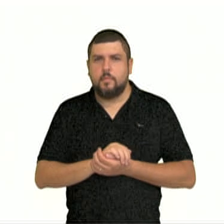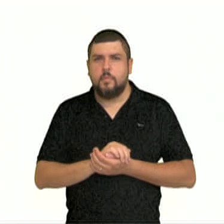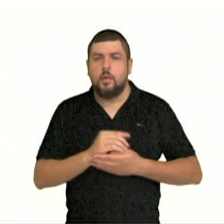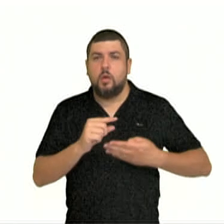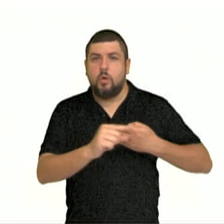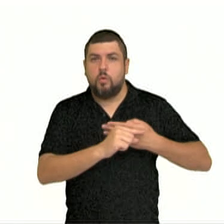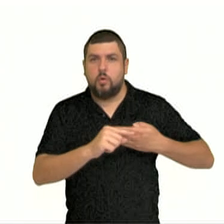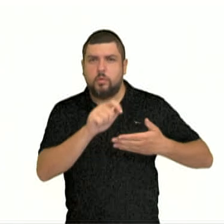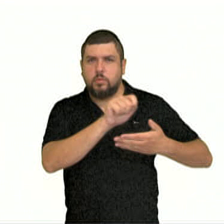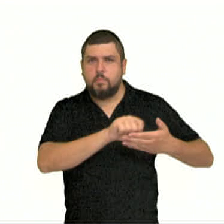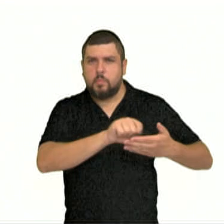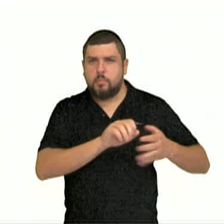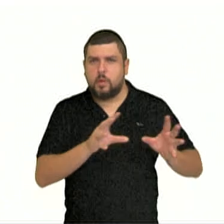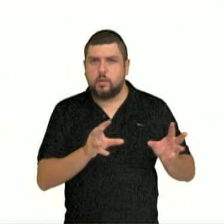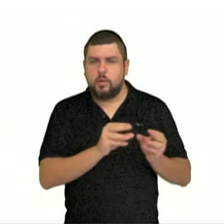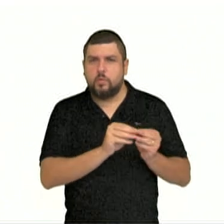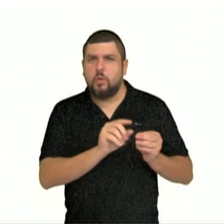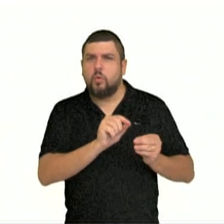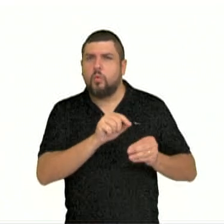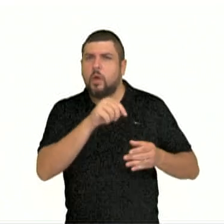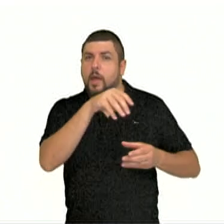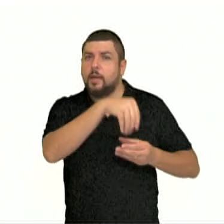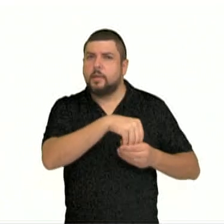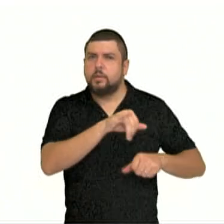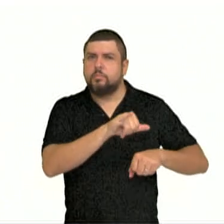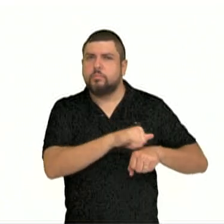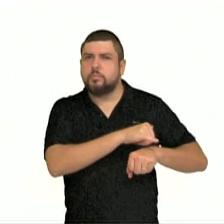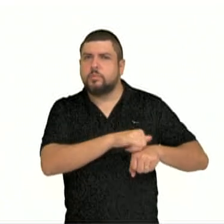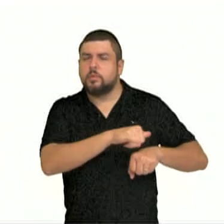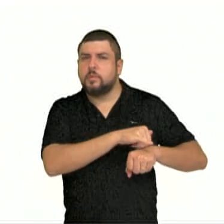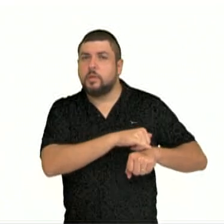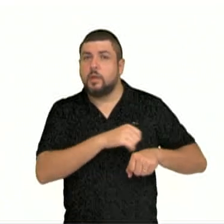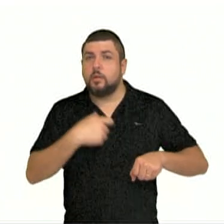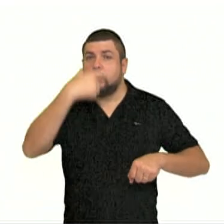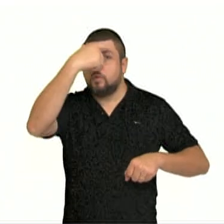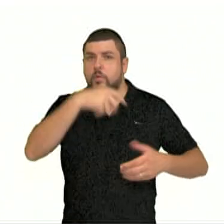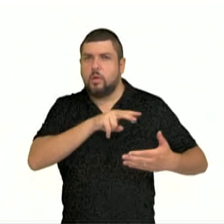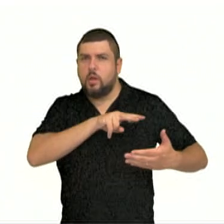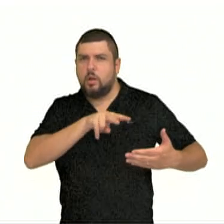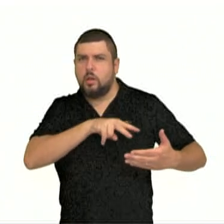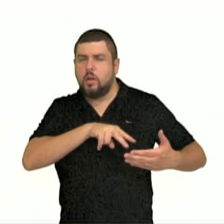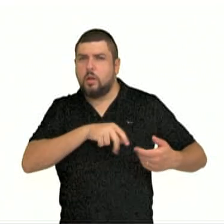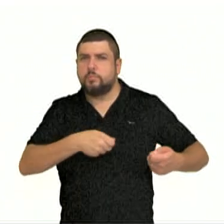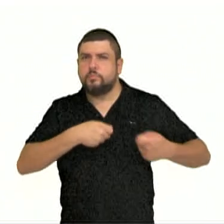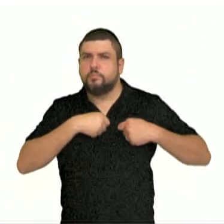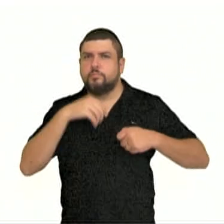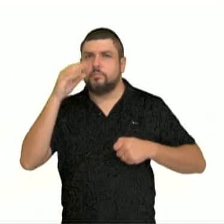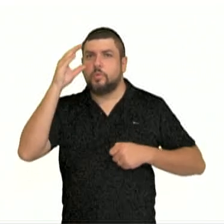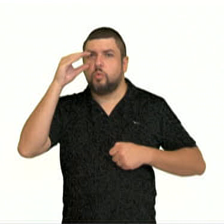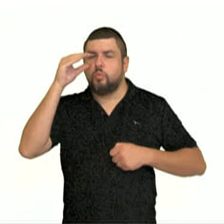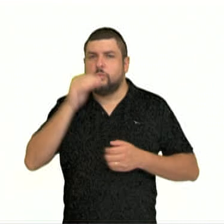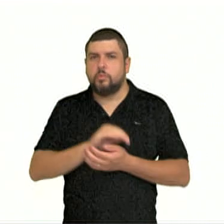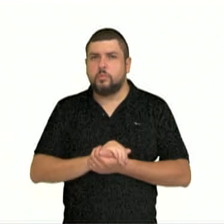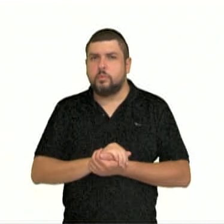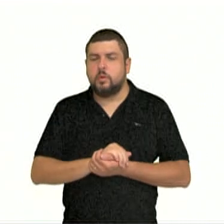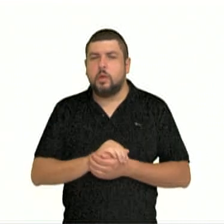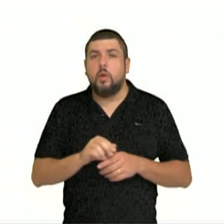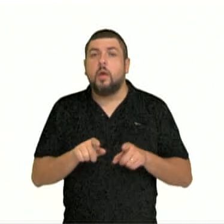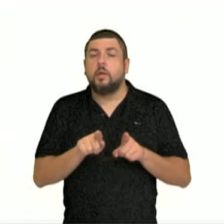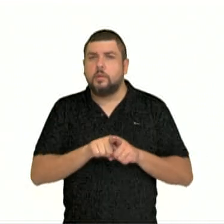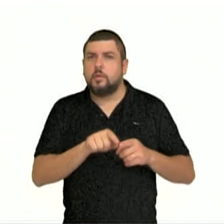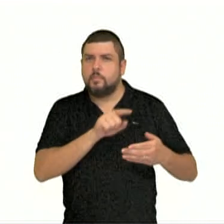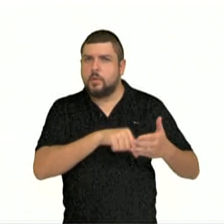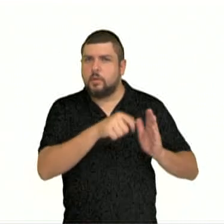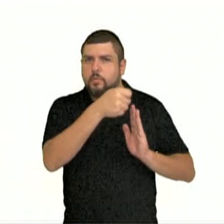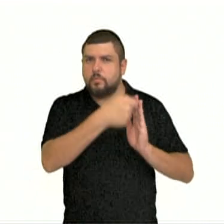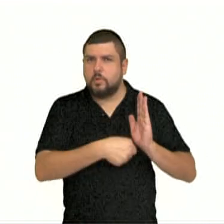de linguagem que deixam o leitor bastante curioso em ler o texto na íntegra. Além disso, ele relacionou, ele